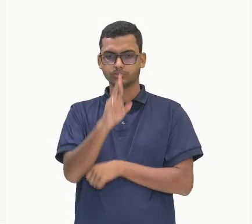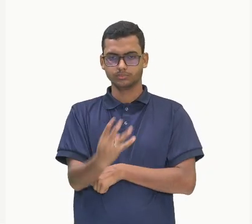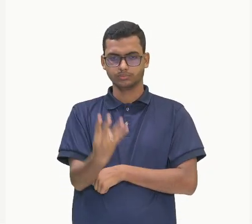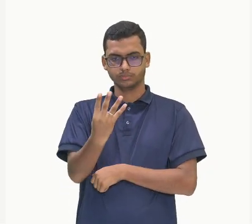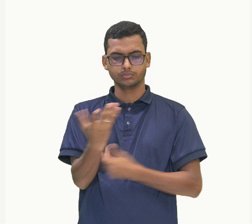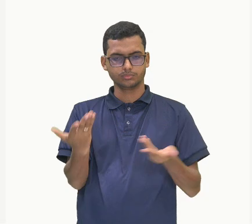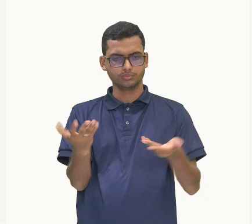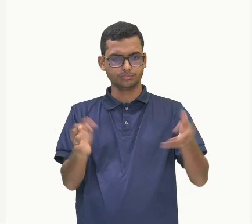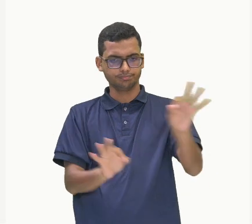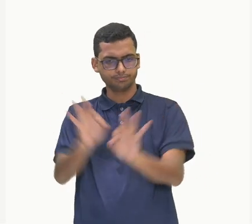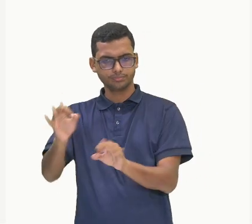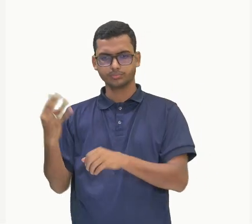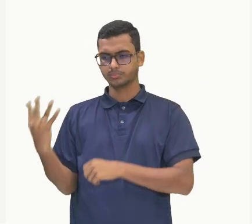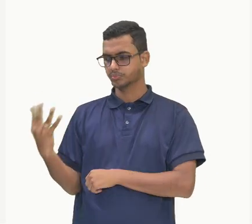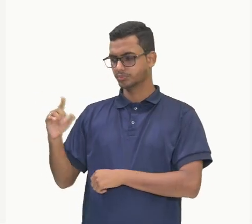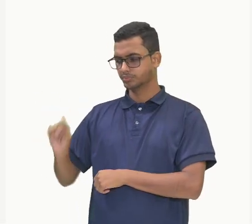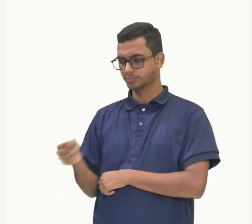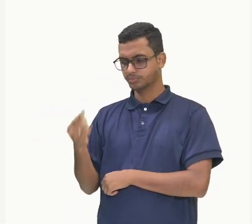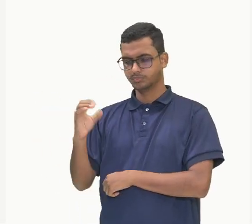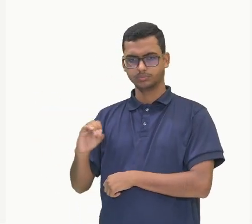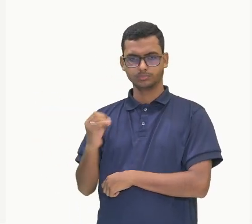repito. Então,